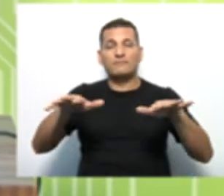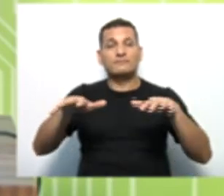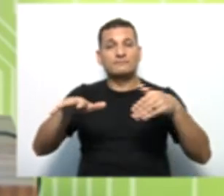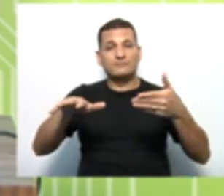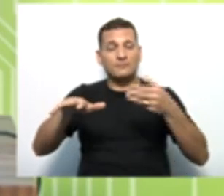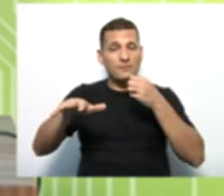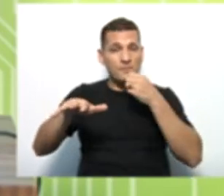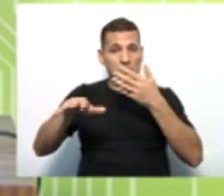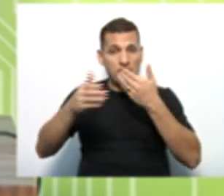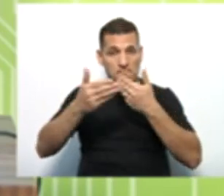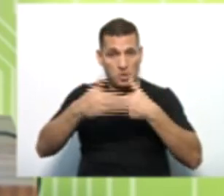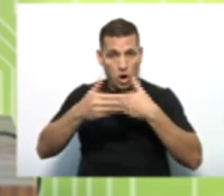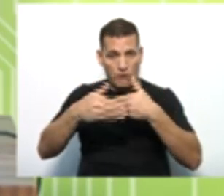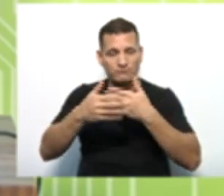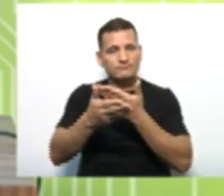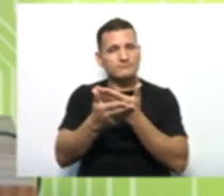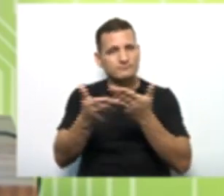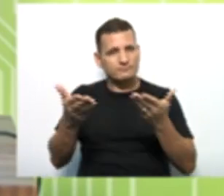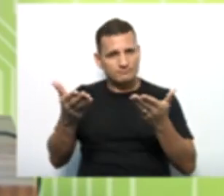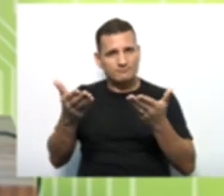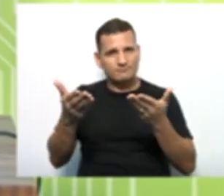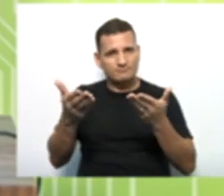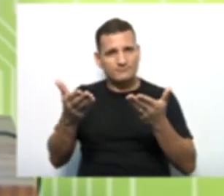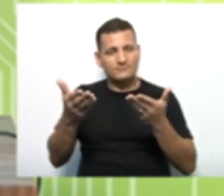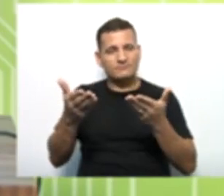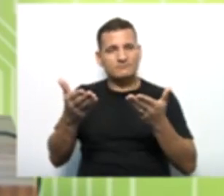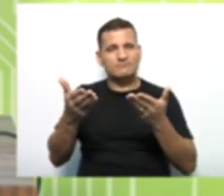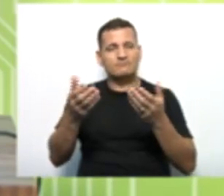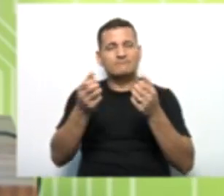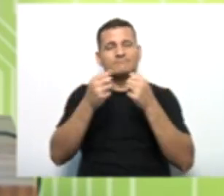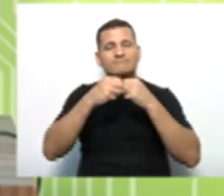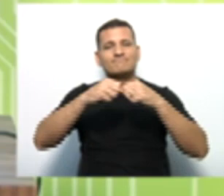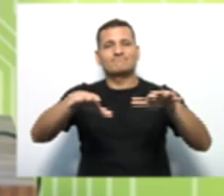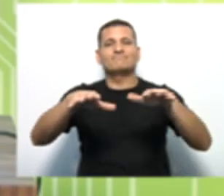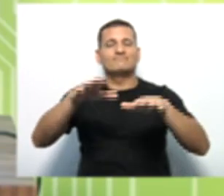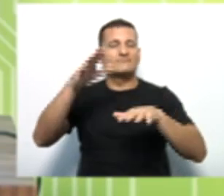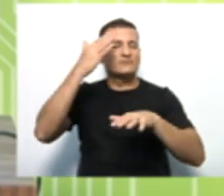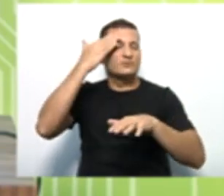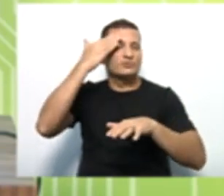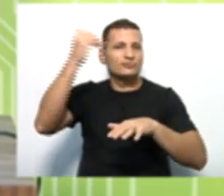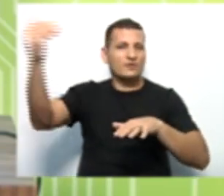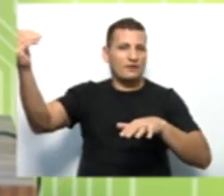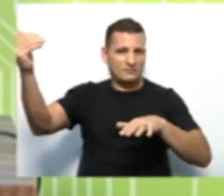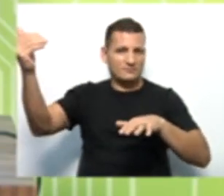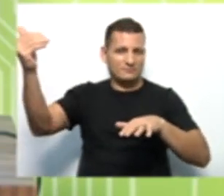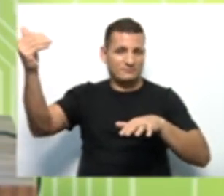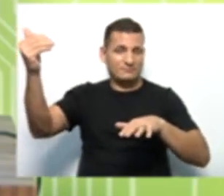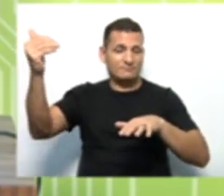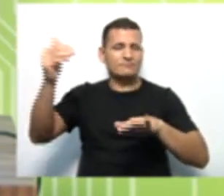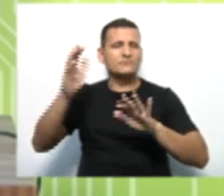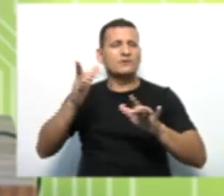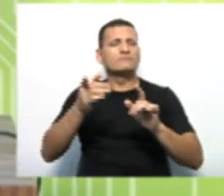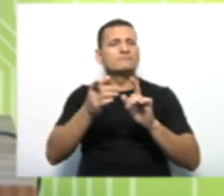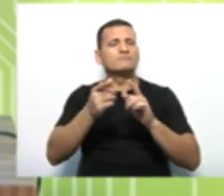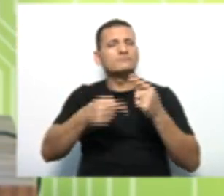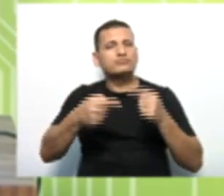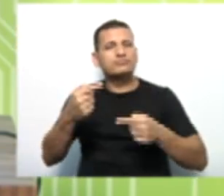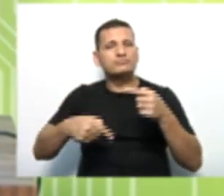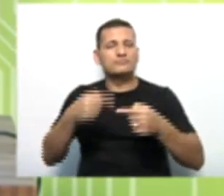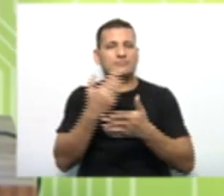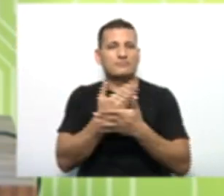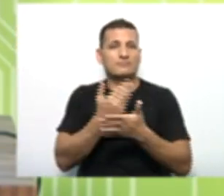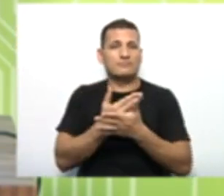para vocês, desejo muito sucesso e que o que nós refletimos e discutimos nas nossas aulas possa servir não